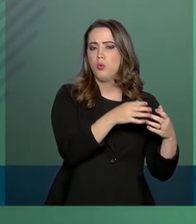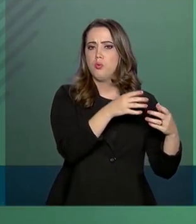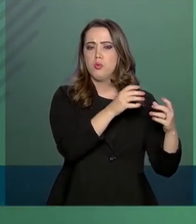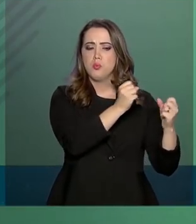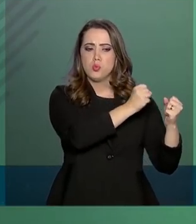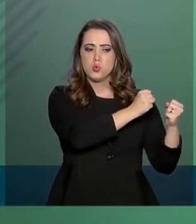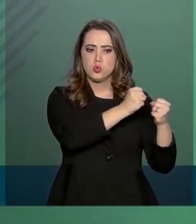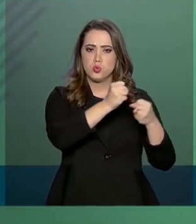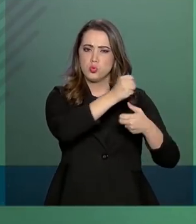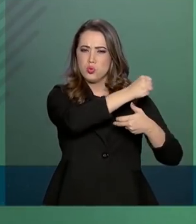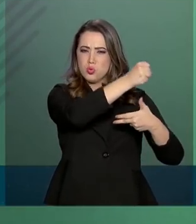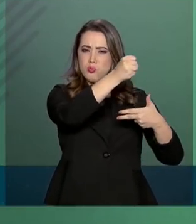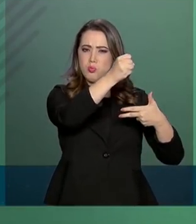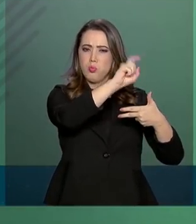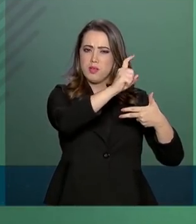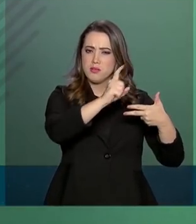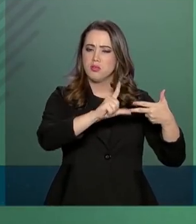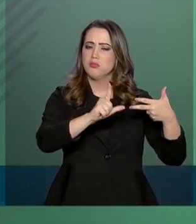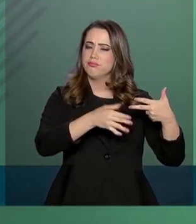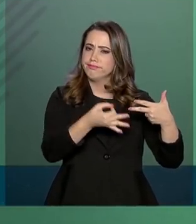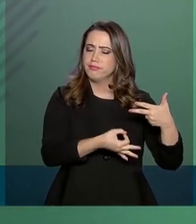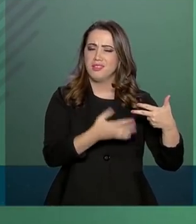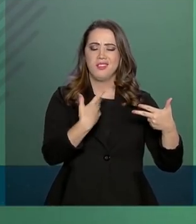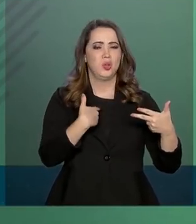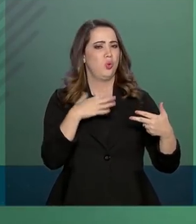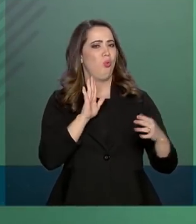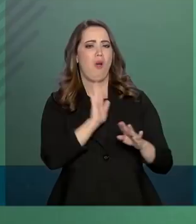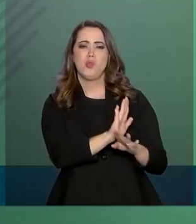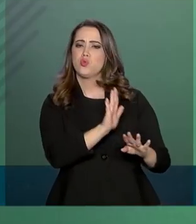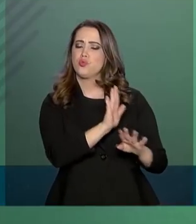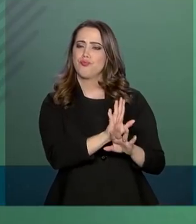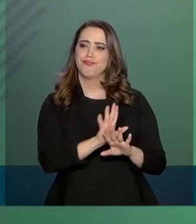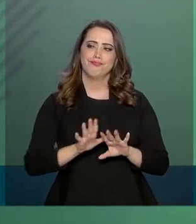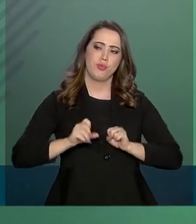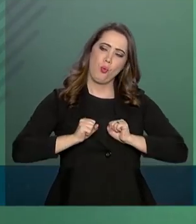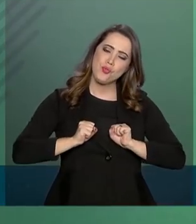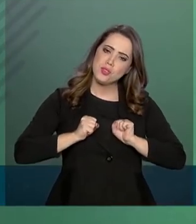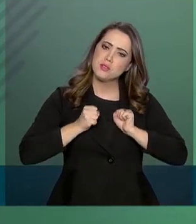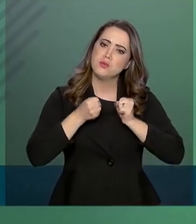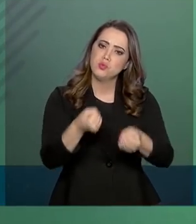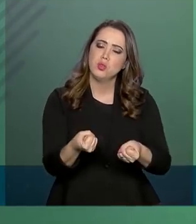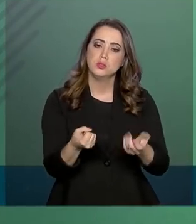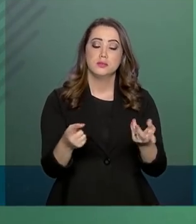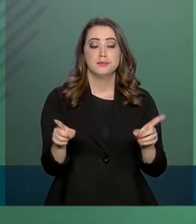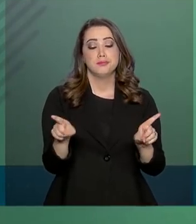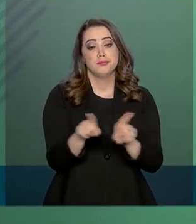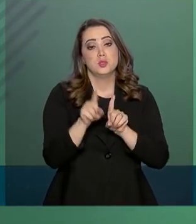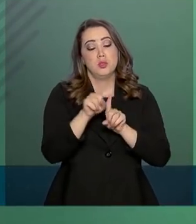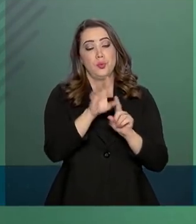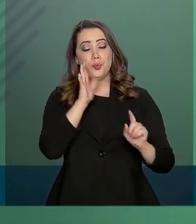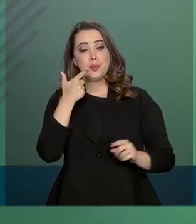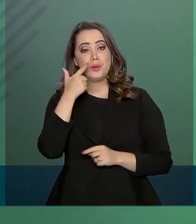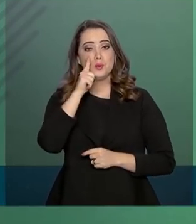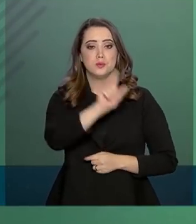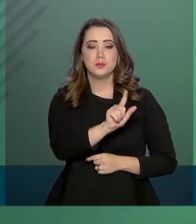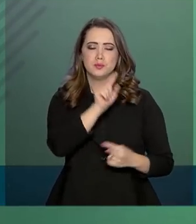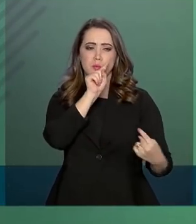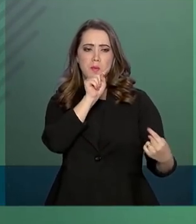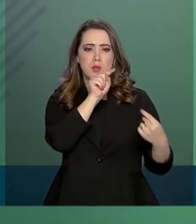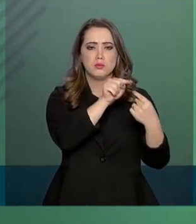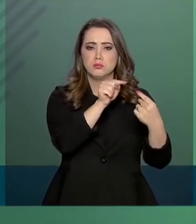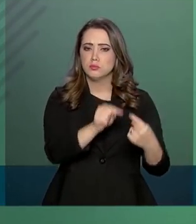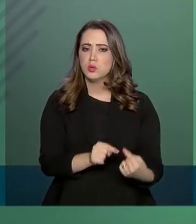contribuem para a unicidade de esforços e consequente atingimento dos objetivos